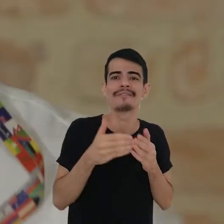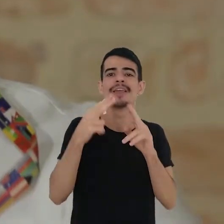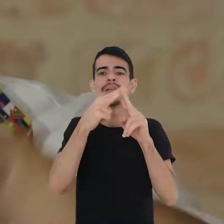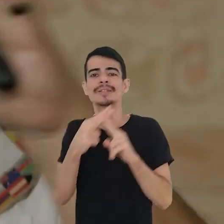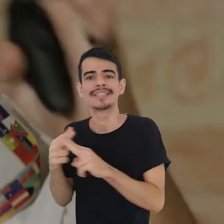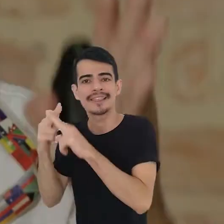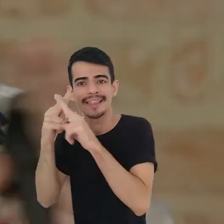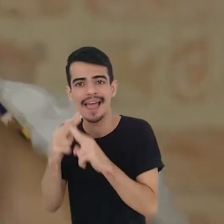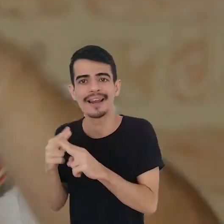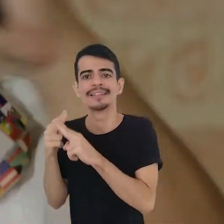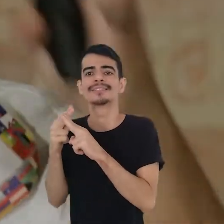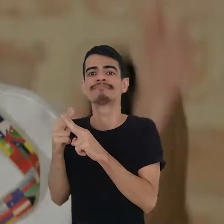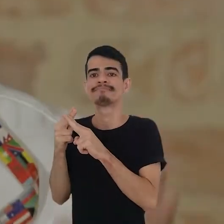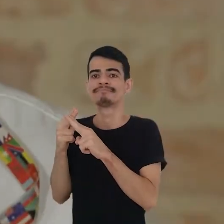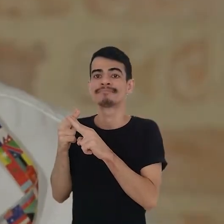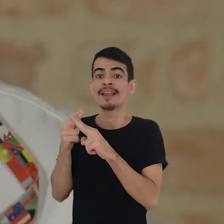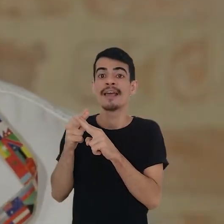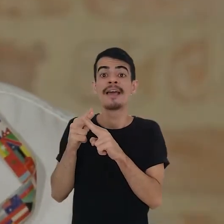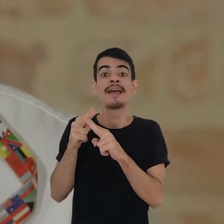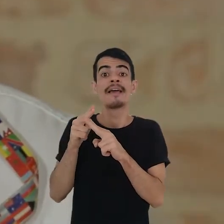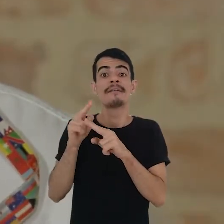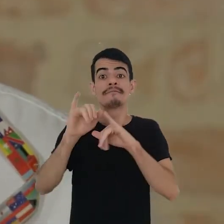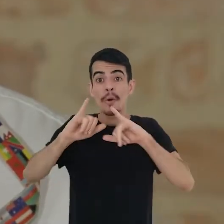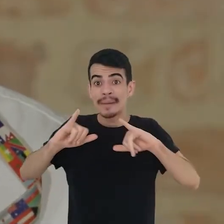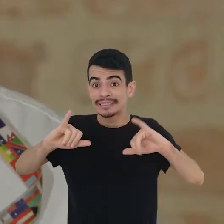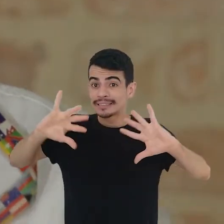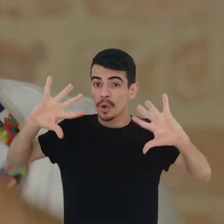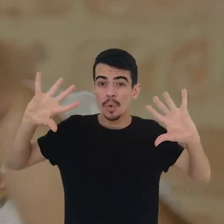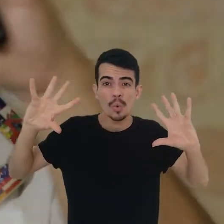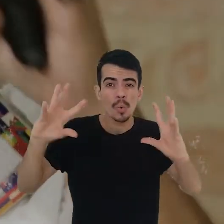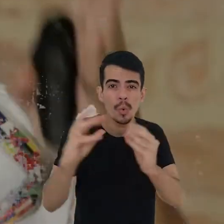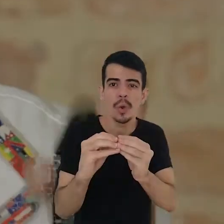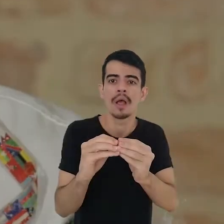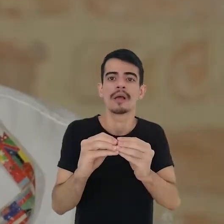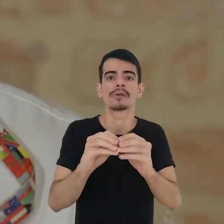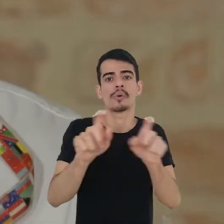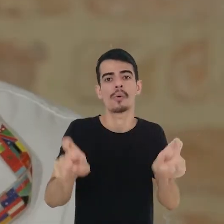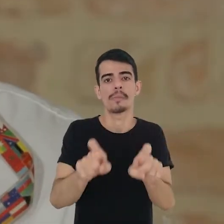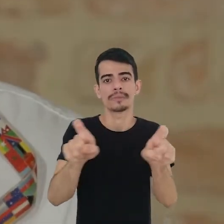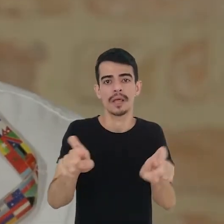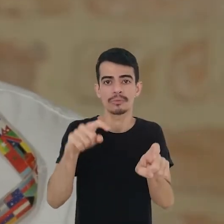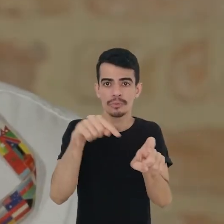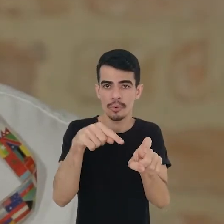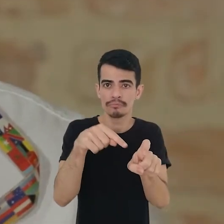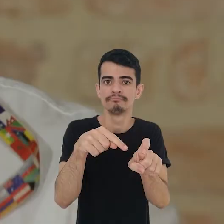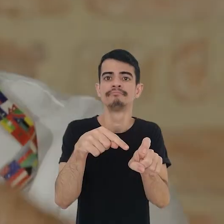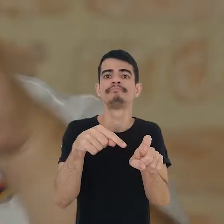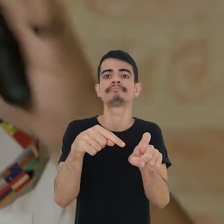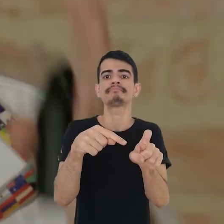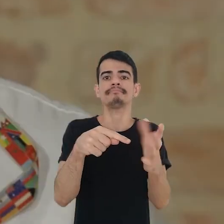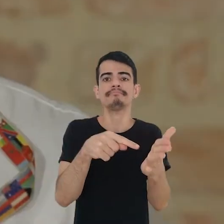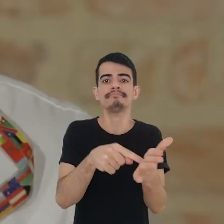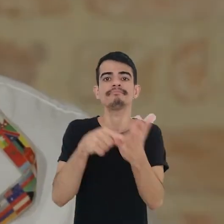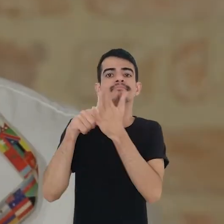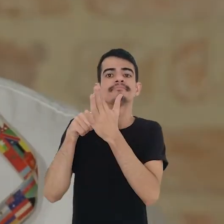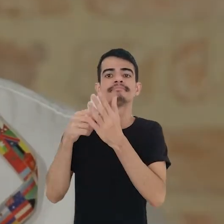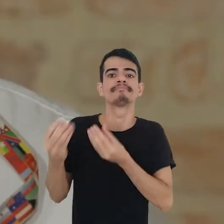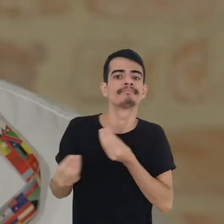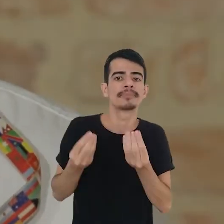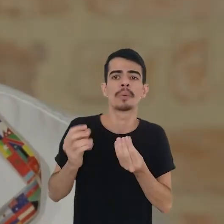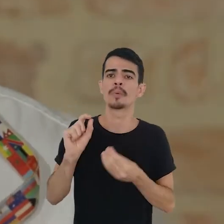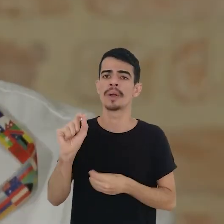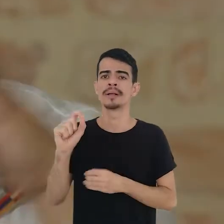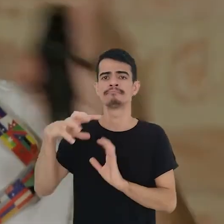satélite, para compor modelos, né, que também consideram toda a